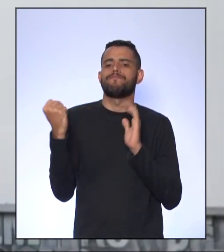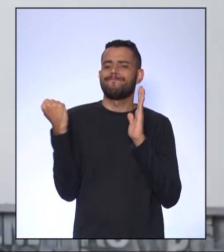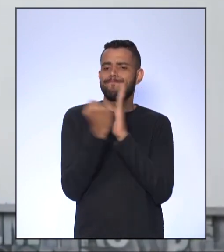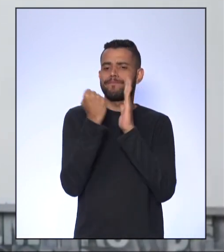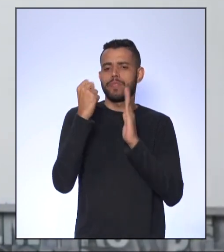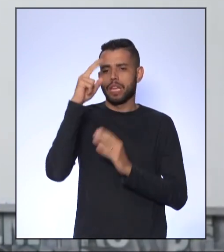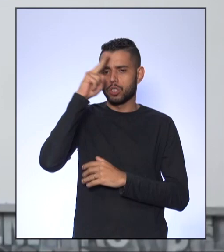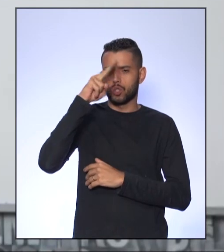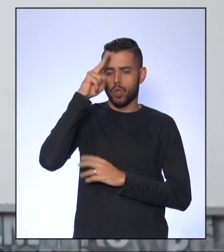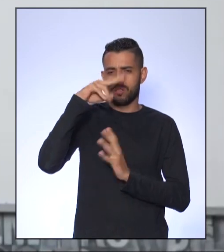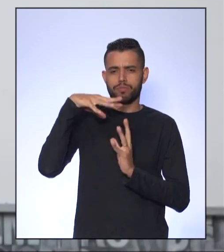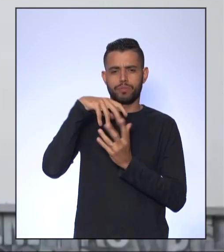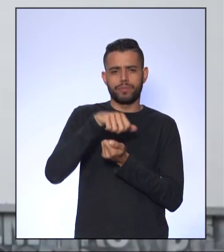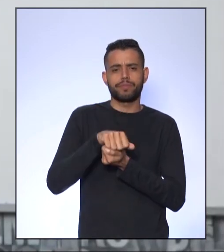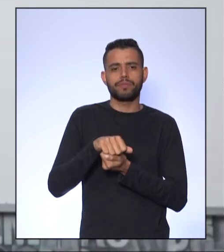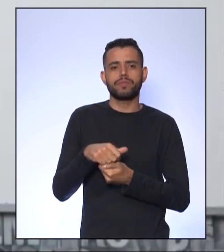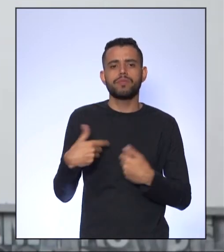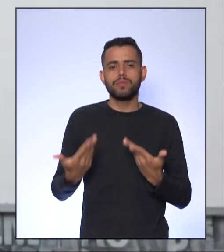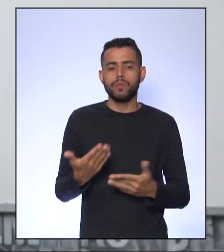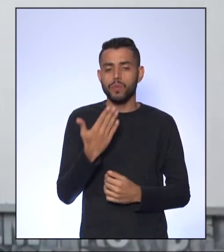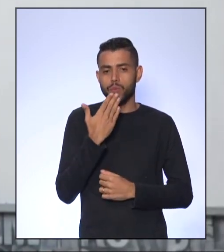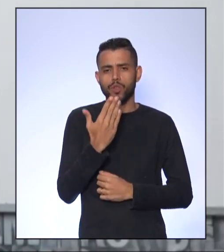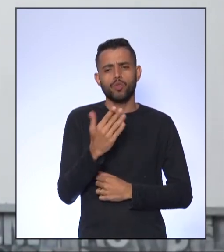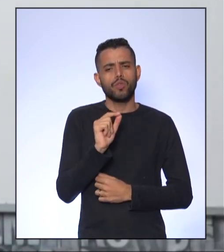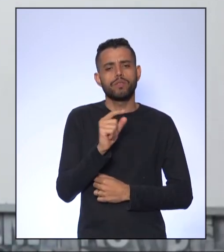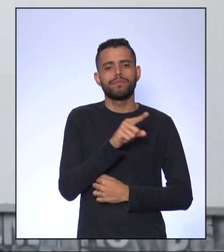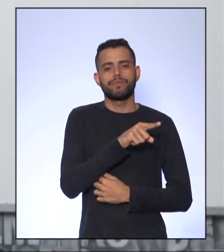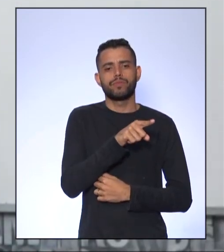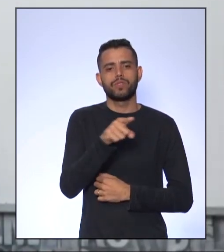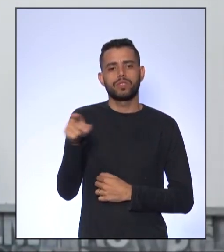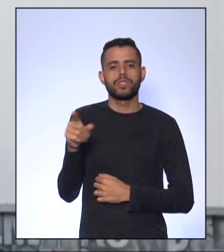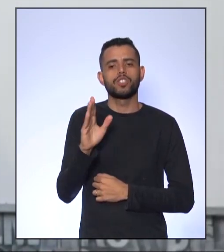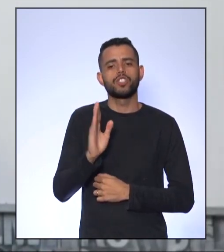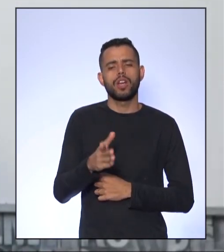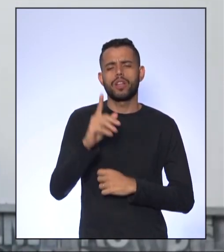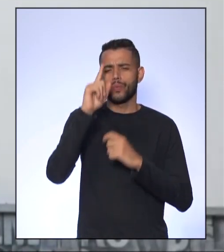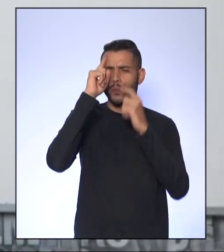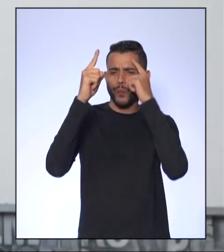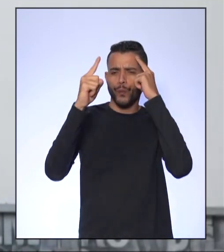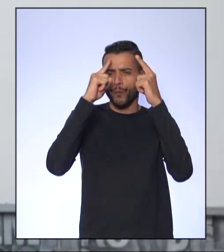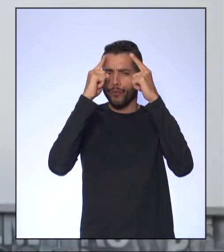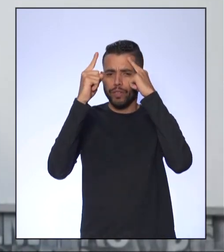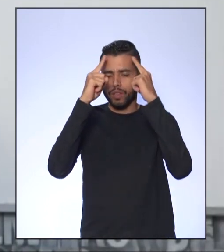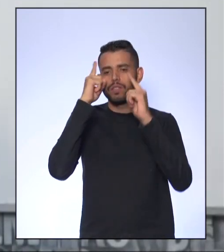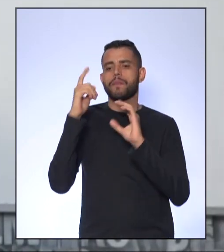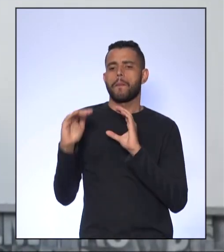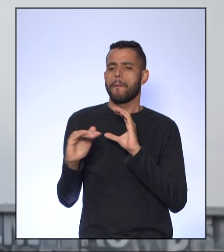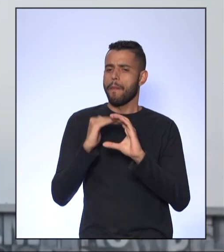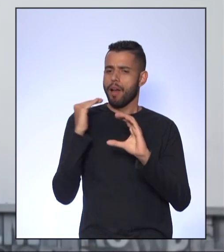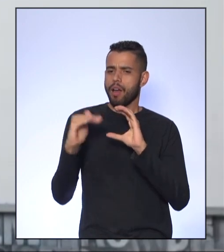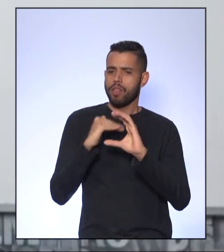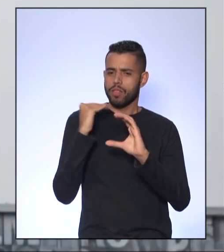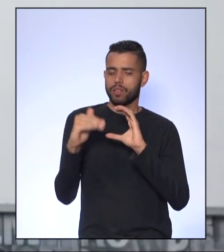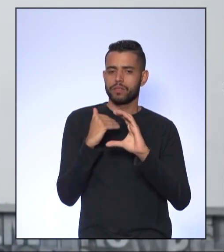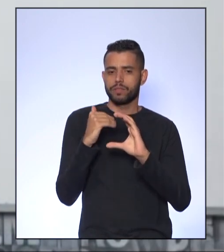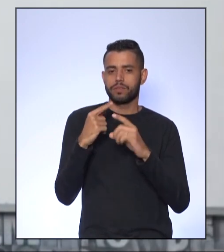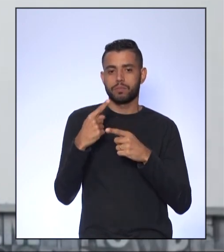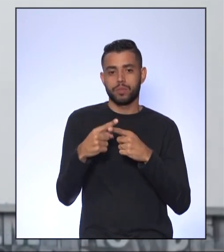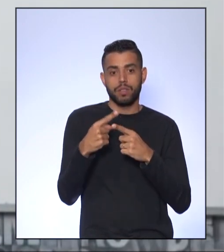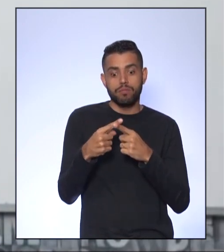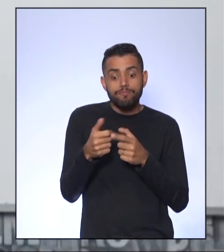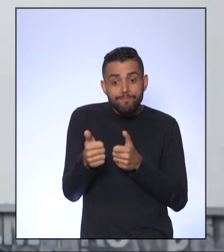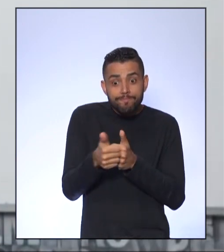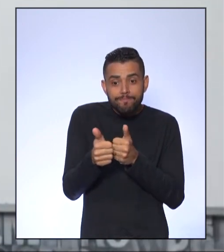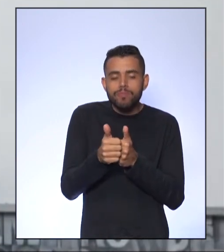já vou, de forma antecipada, pedir que você separe suas dúvidas, envie aqui, porque daqui a pouquinho nós teremos